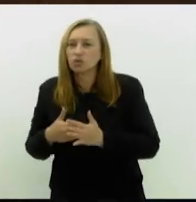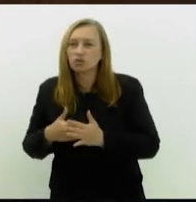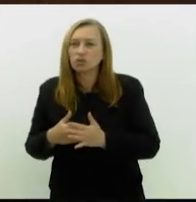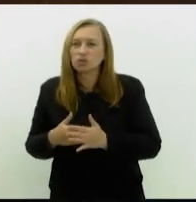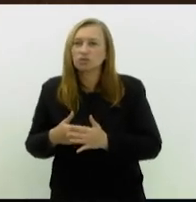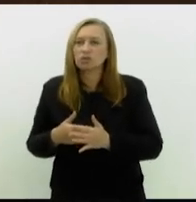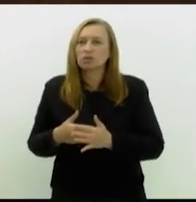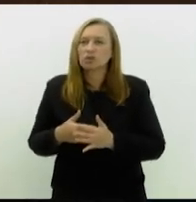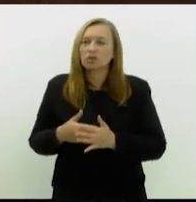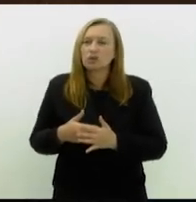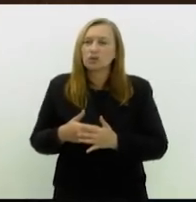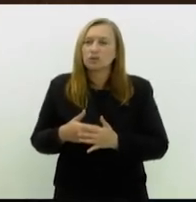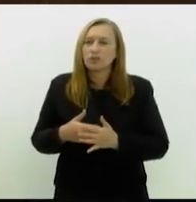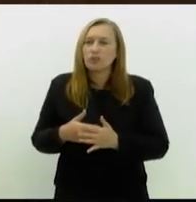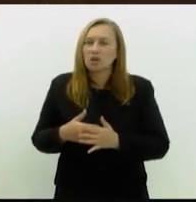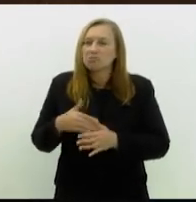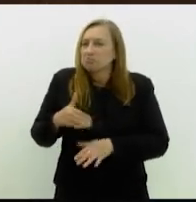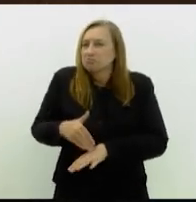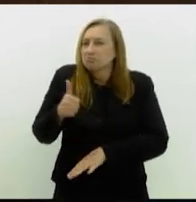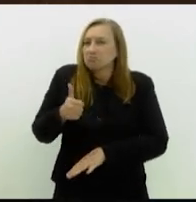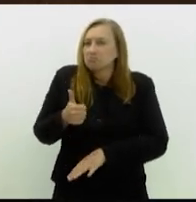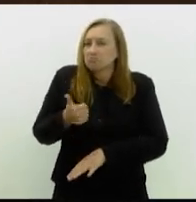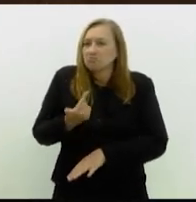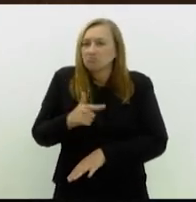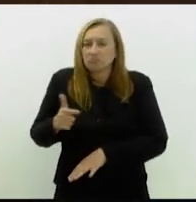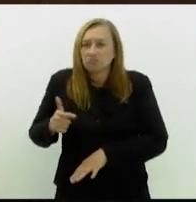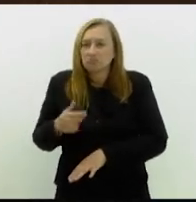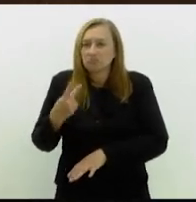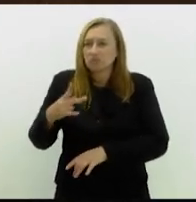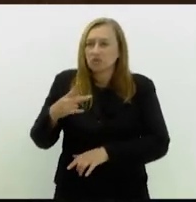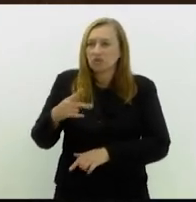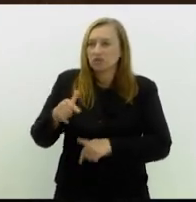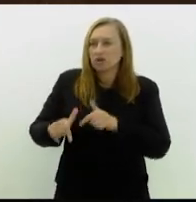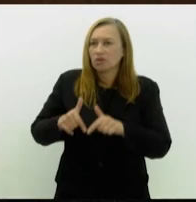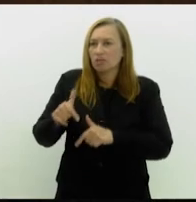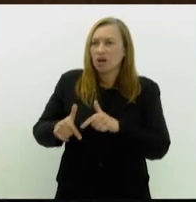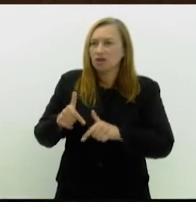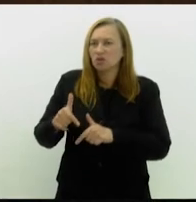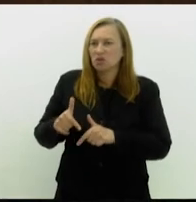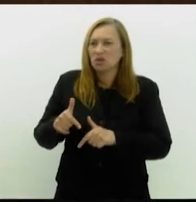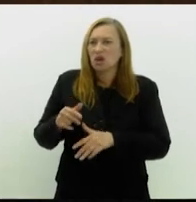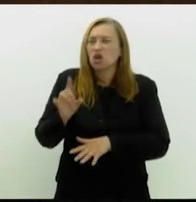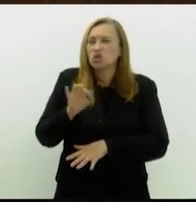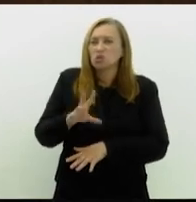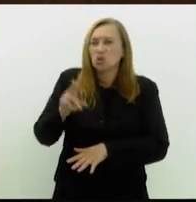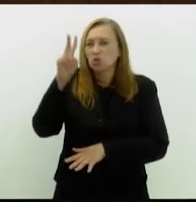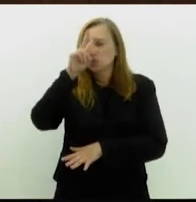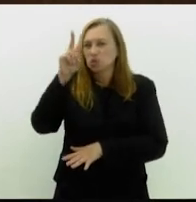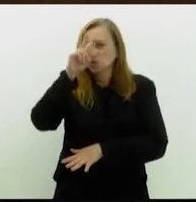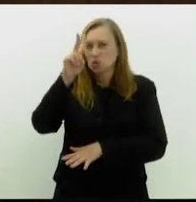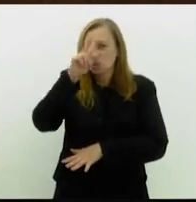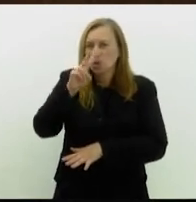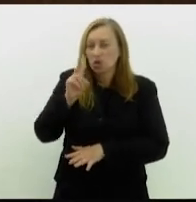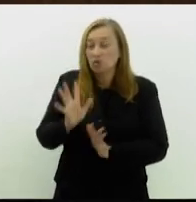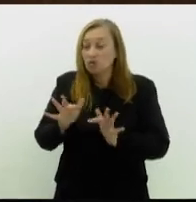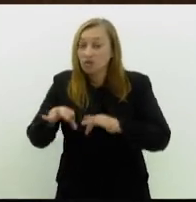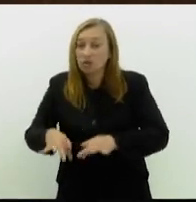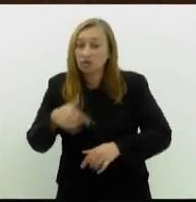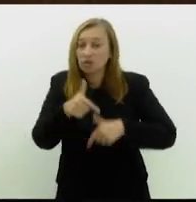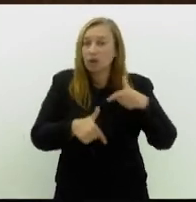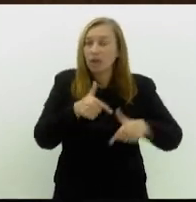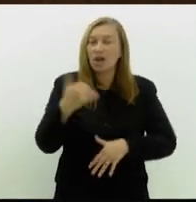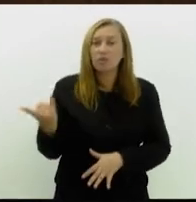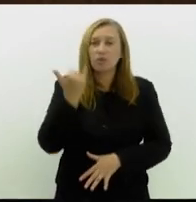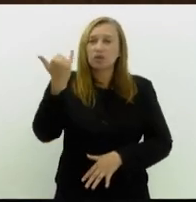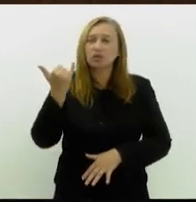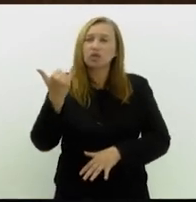uma sem uma dignidade frente ao seu trabalho ficaram num litígio histórico e para final de carreira é importante que o